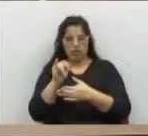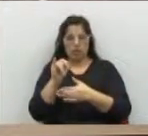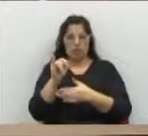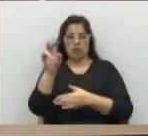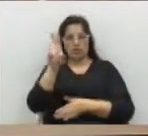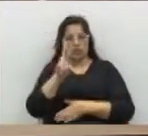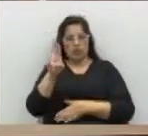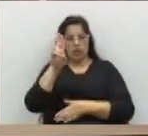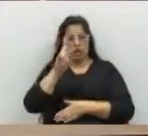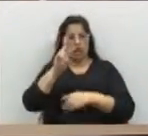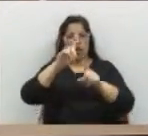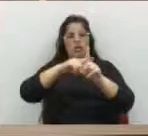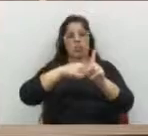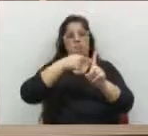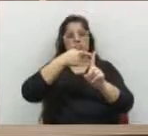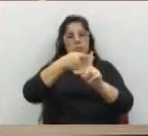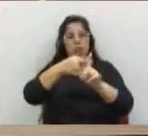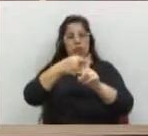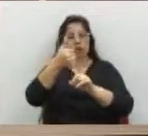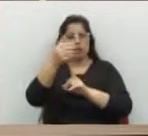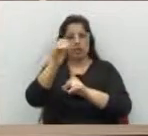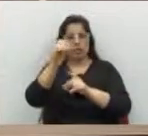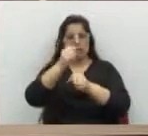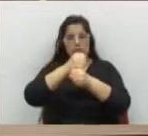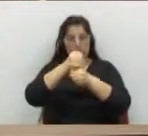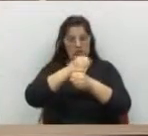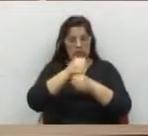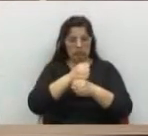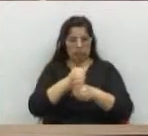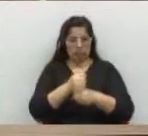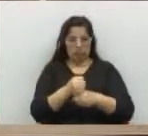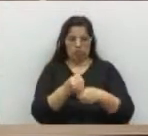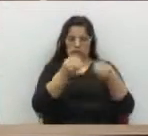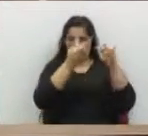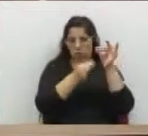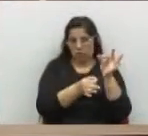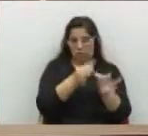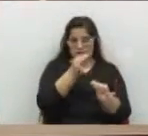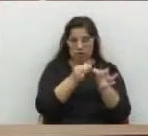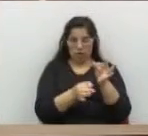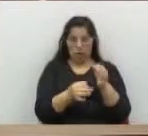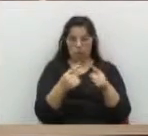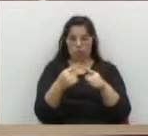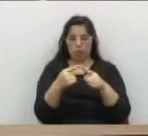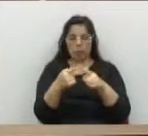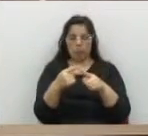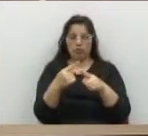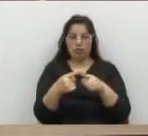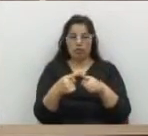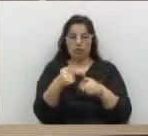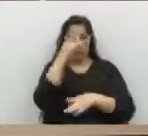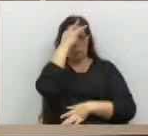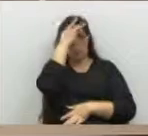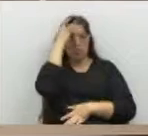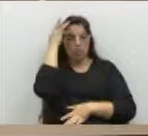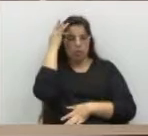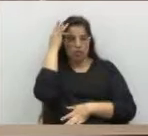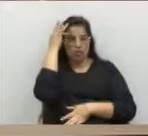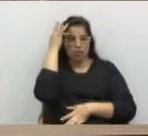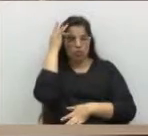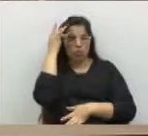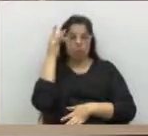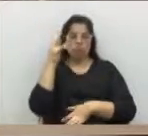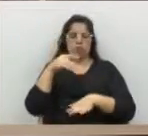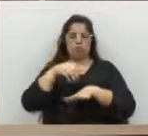Justificativa. Esse requerimento se faz necessário a pedido de representantes do transporte escolar que questionam esse vereador sobre a criação desse